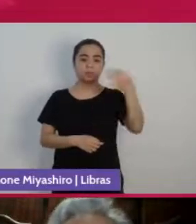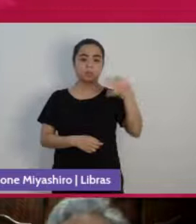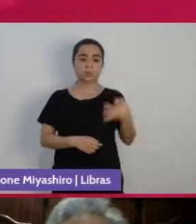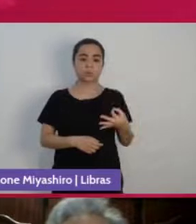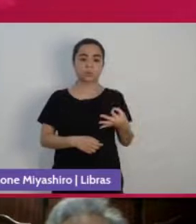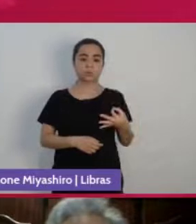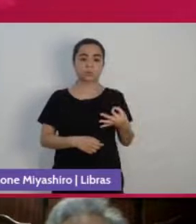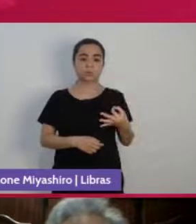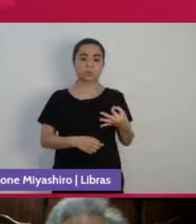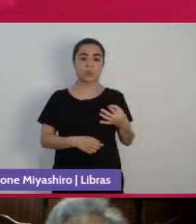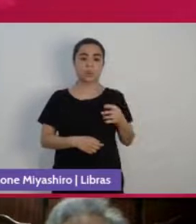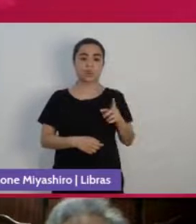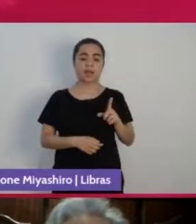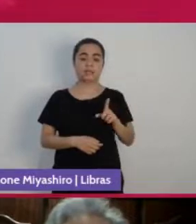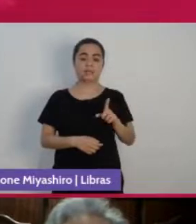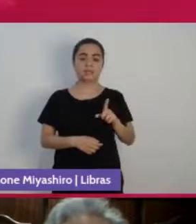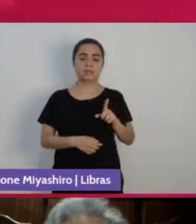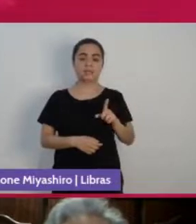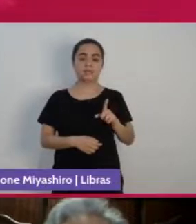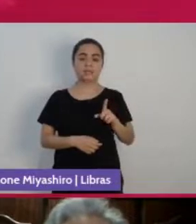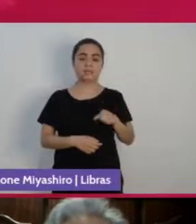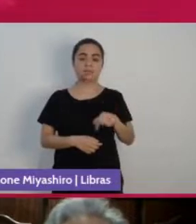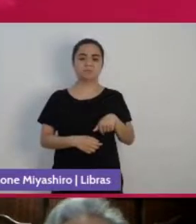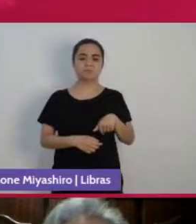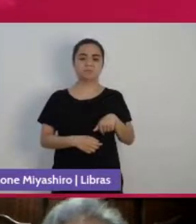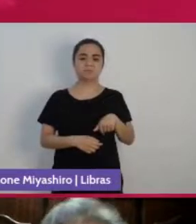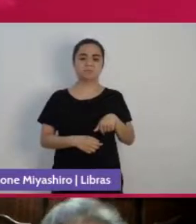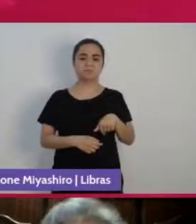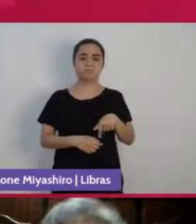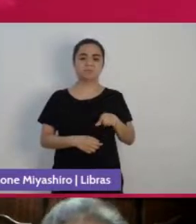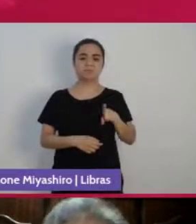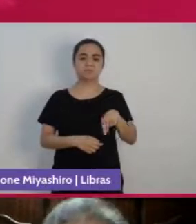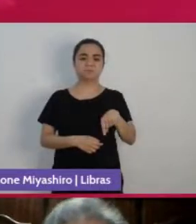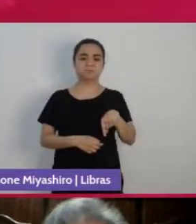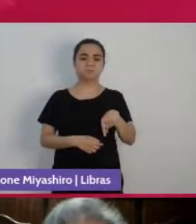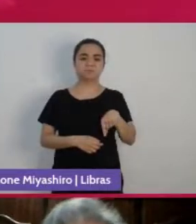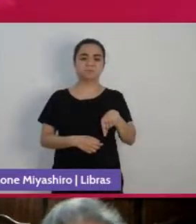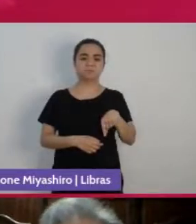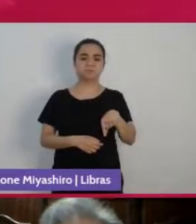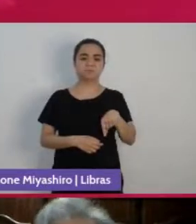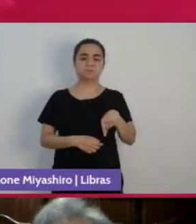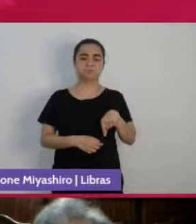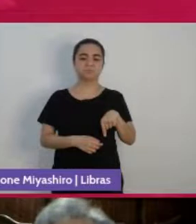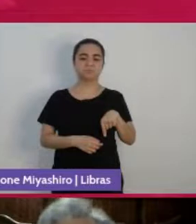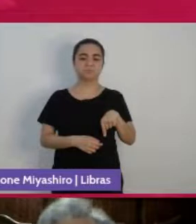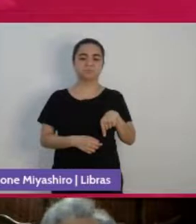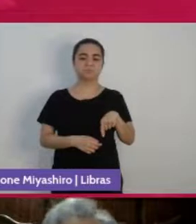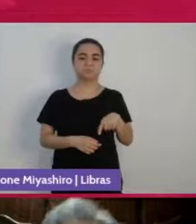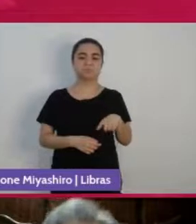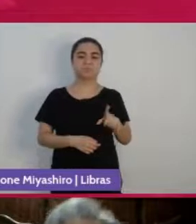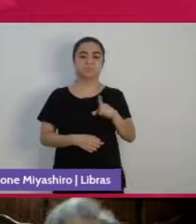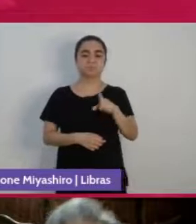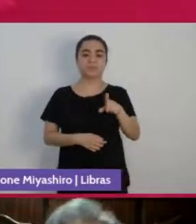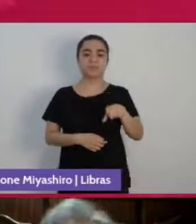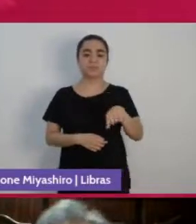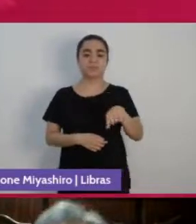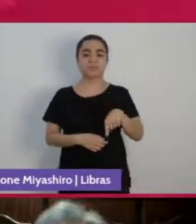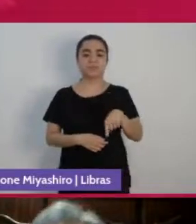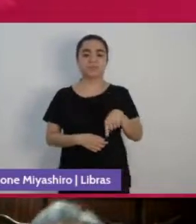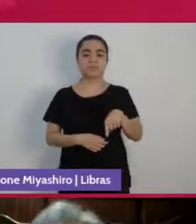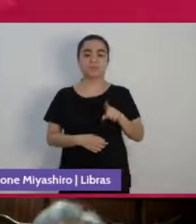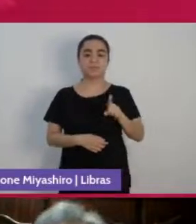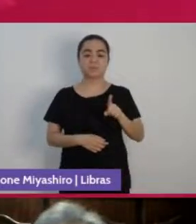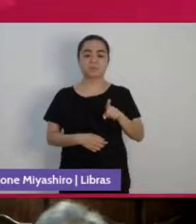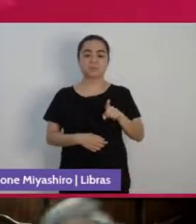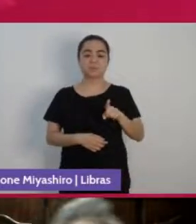ok. Essa daqui o mamilo está virado, olha o mamilo aqui, tá? Essa, o mamilo está apontando para frente, mas a